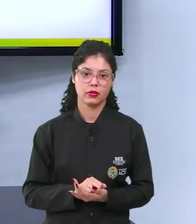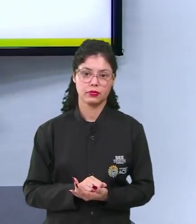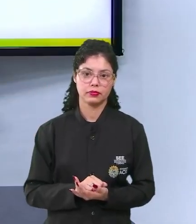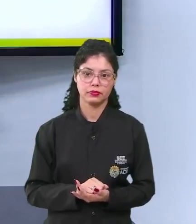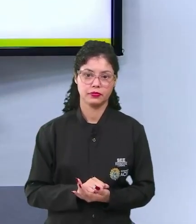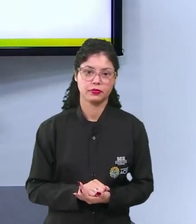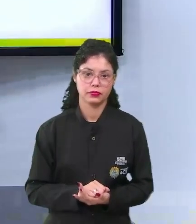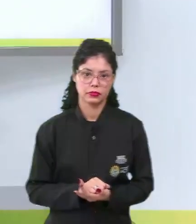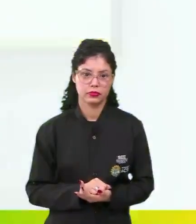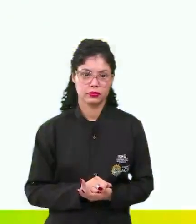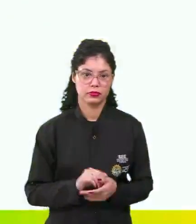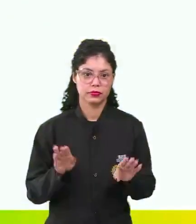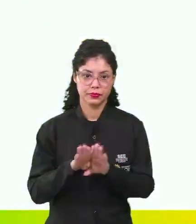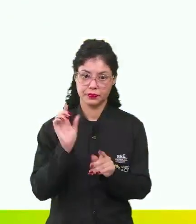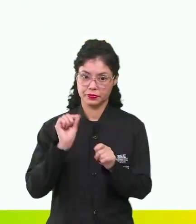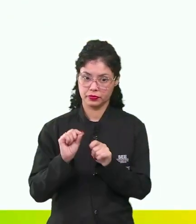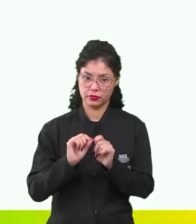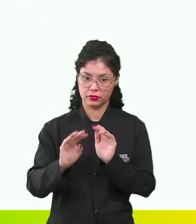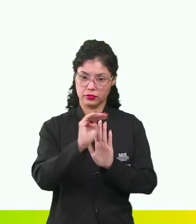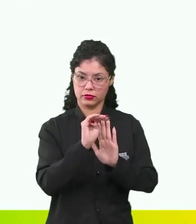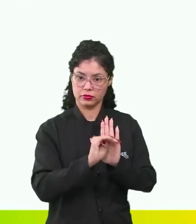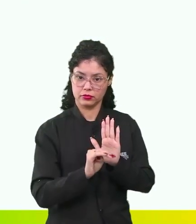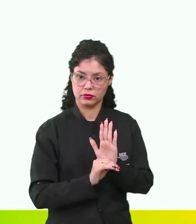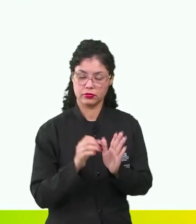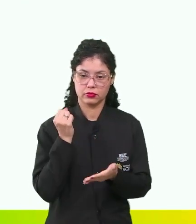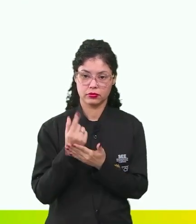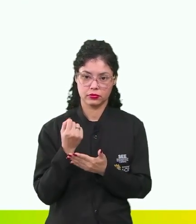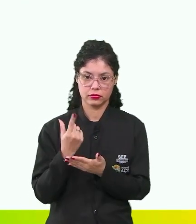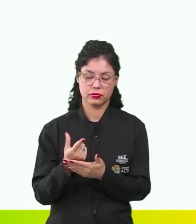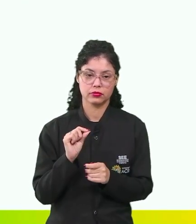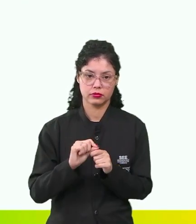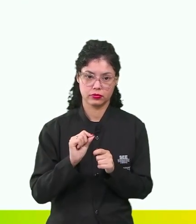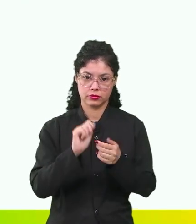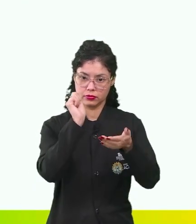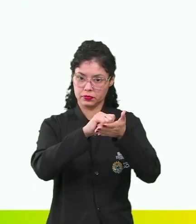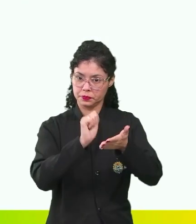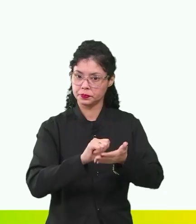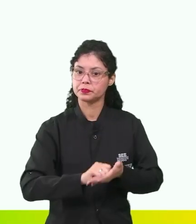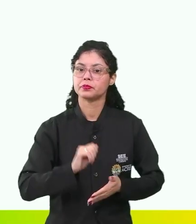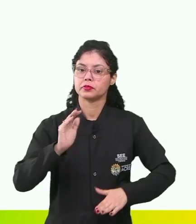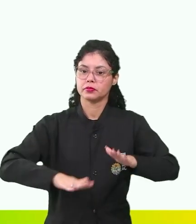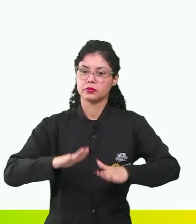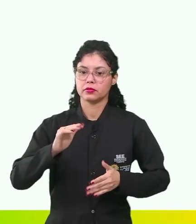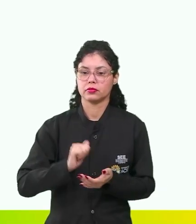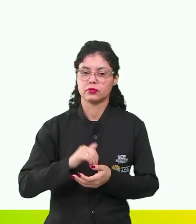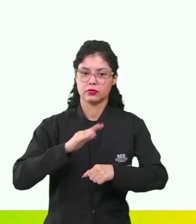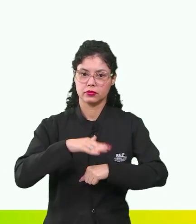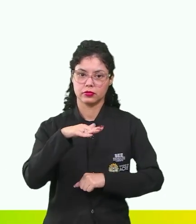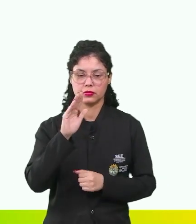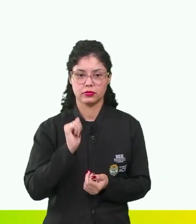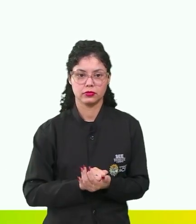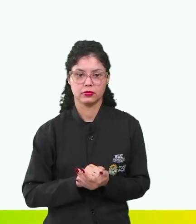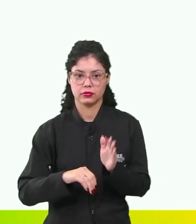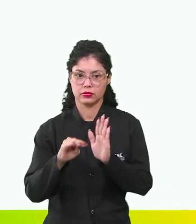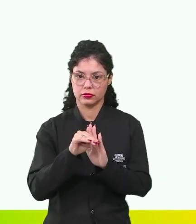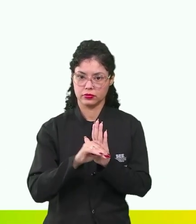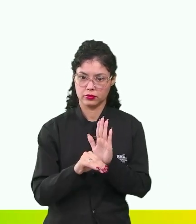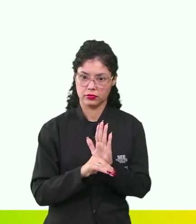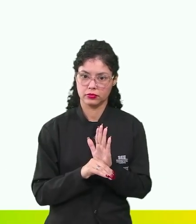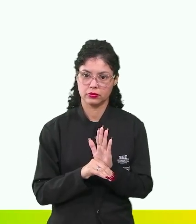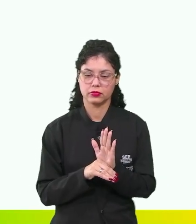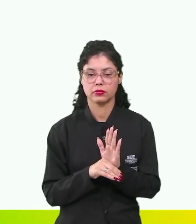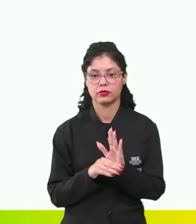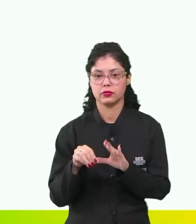de espera. Fazer lista de compras. Eu sempre faço listas de compra, às vezes eu compro mais do que o que está na lista, às vezes deixo